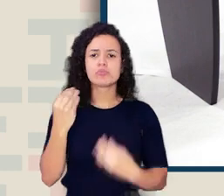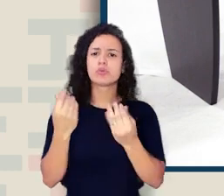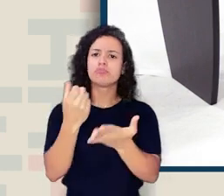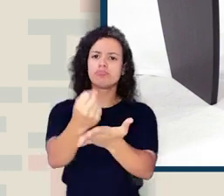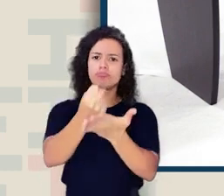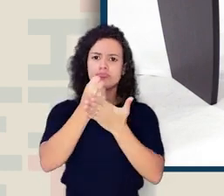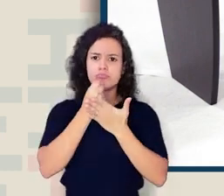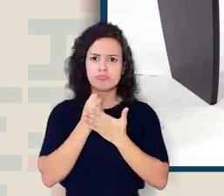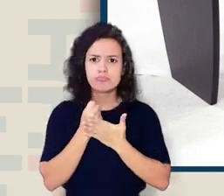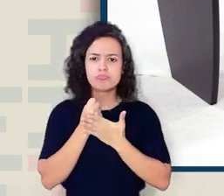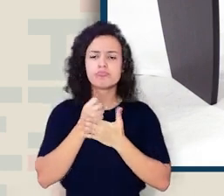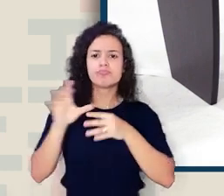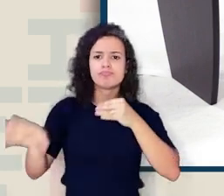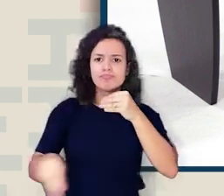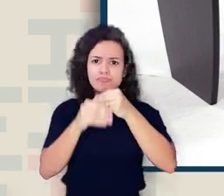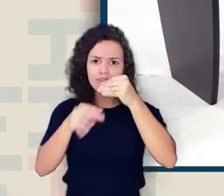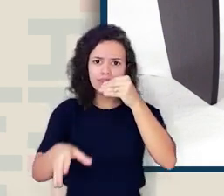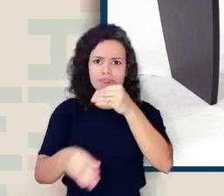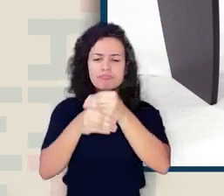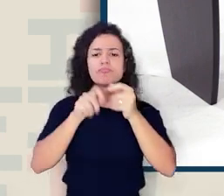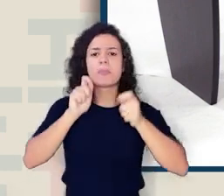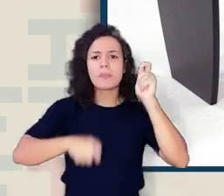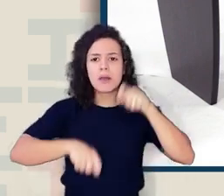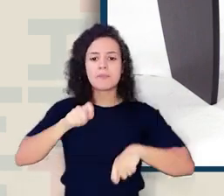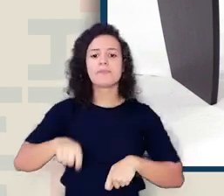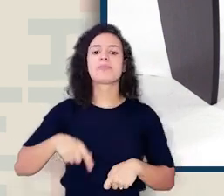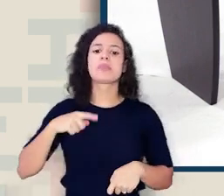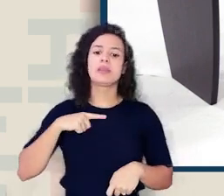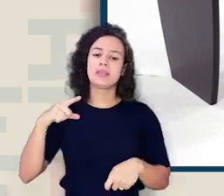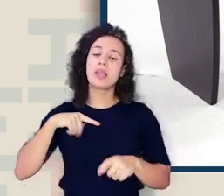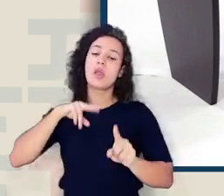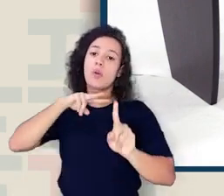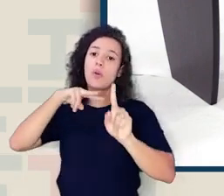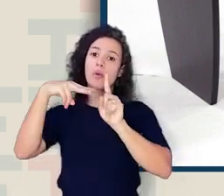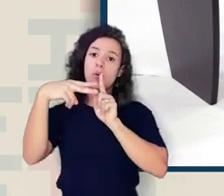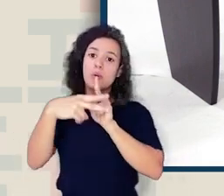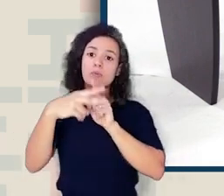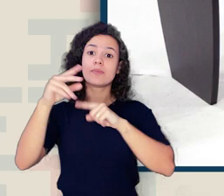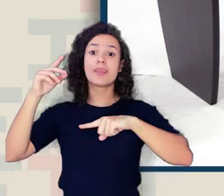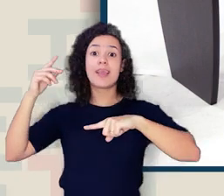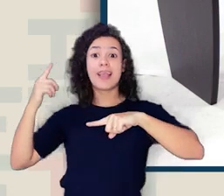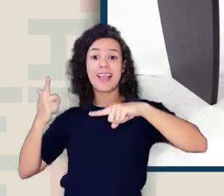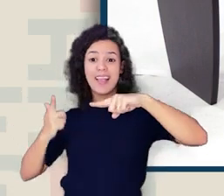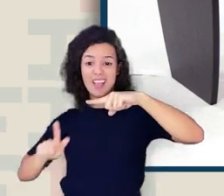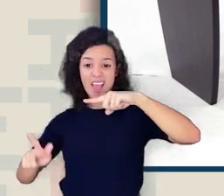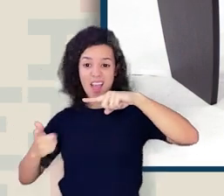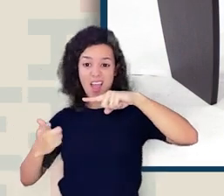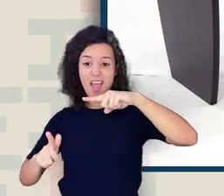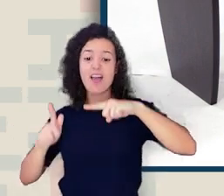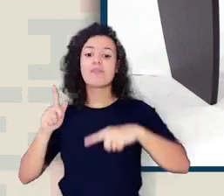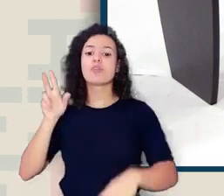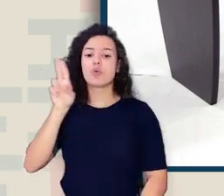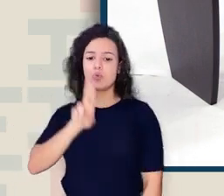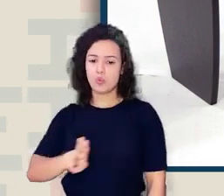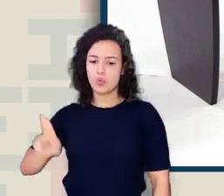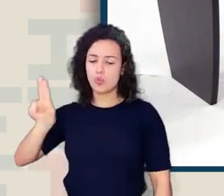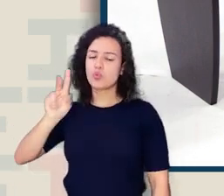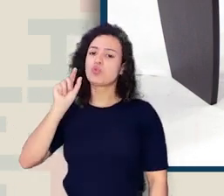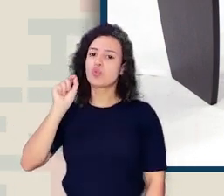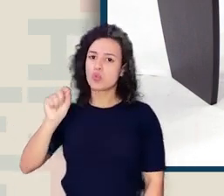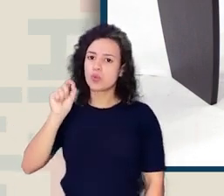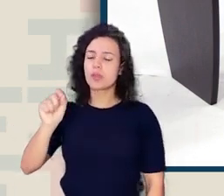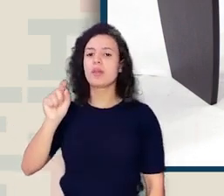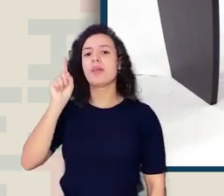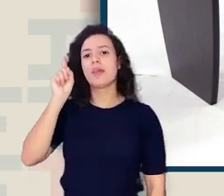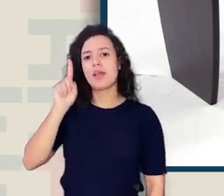um instrumento que ajuda ao preenchimento dessas células, e numa perspectiva de alturas mais graves, nós